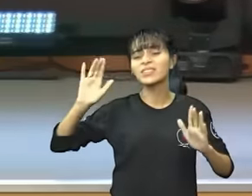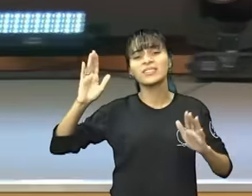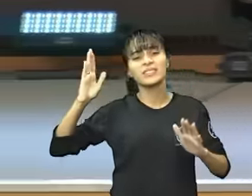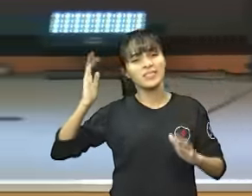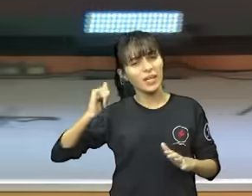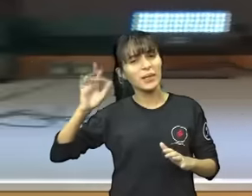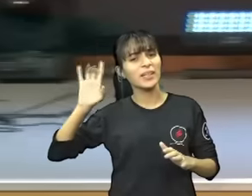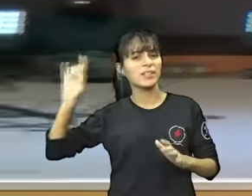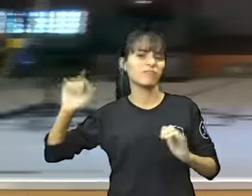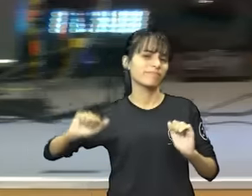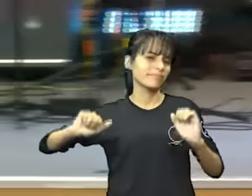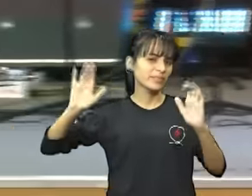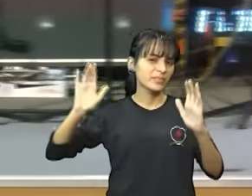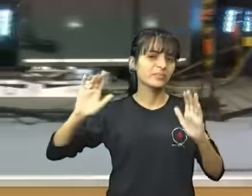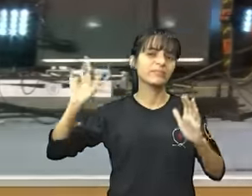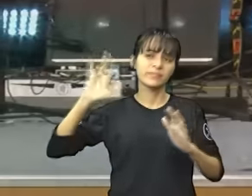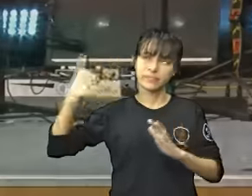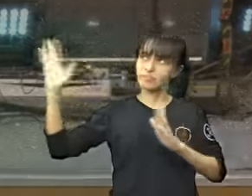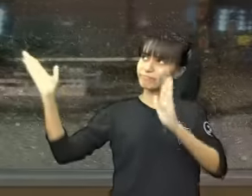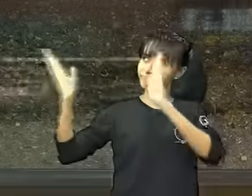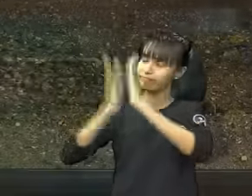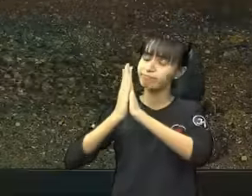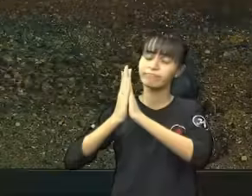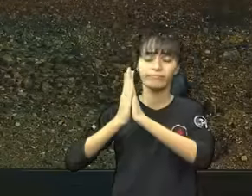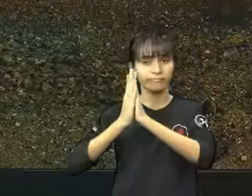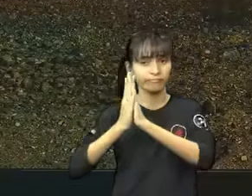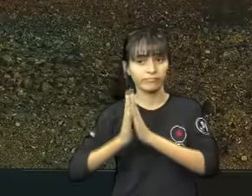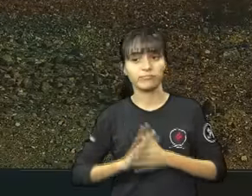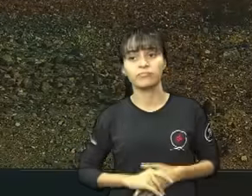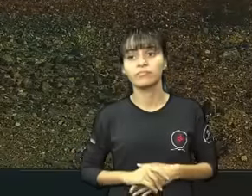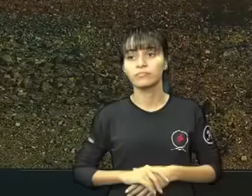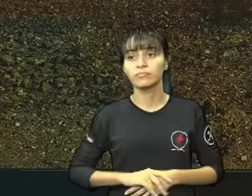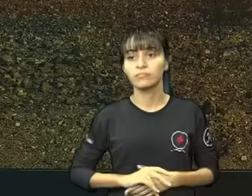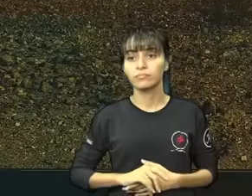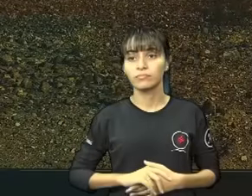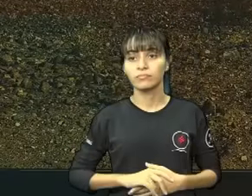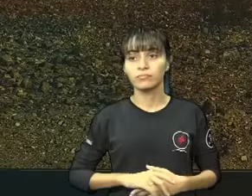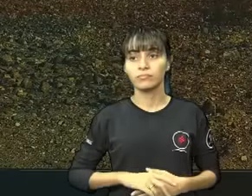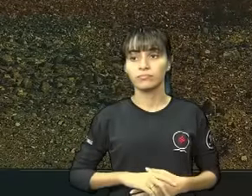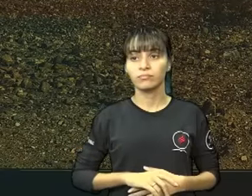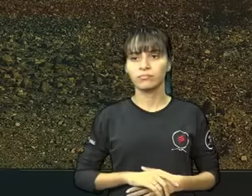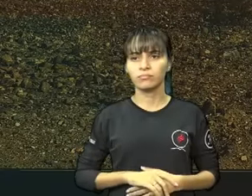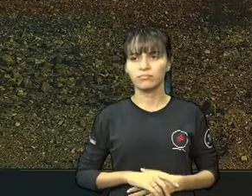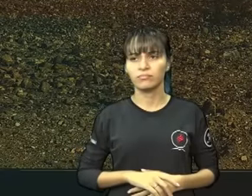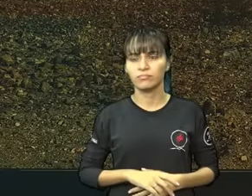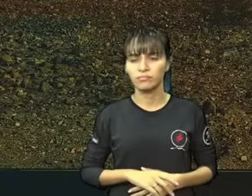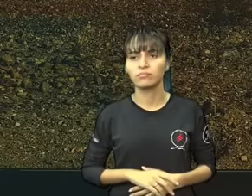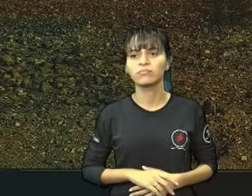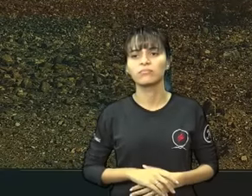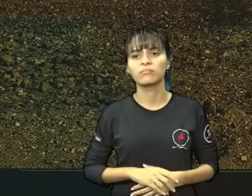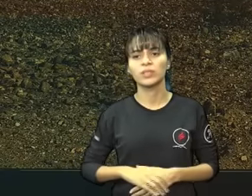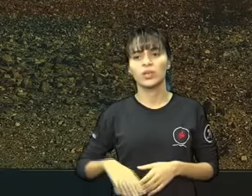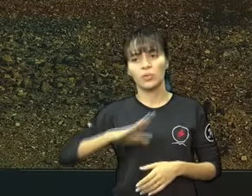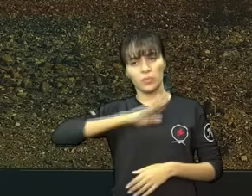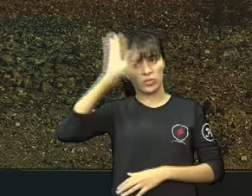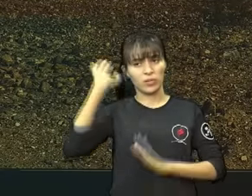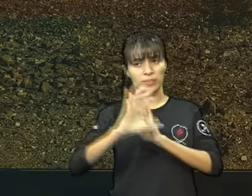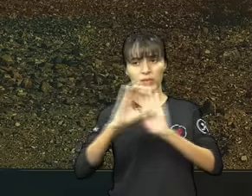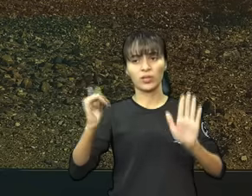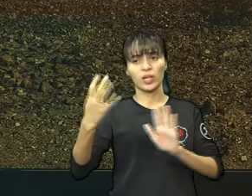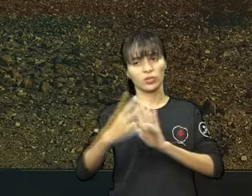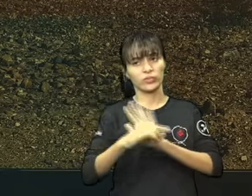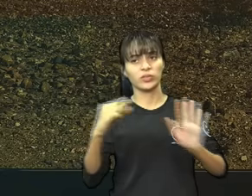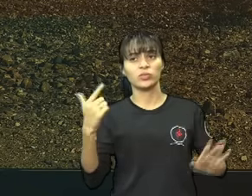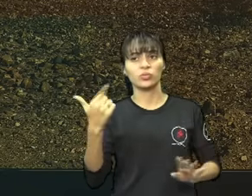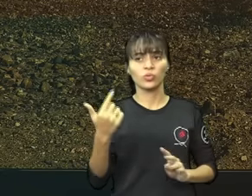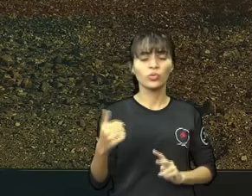absoluto você vai dar conta ele Esse é o que diz Romanos 14:12 de cada um de nós dará